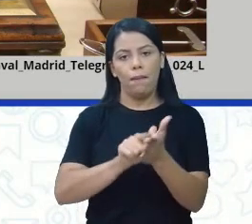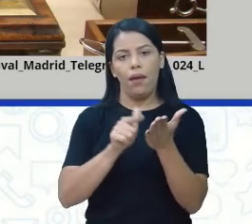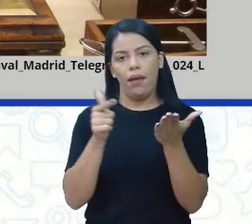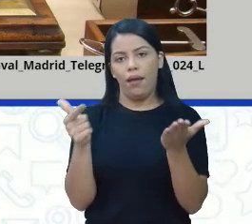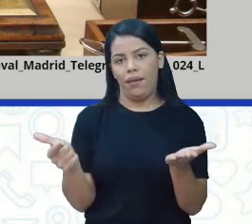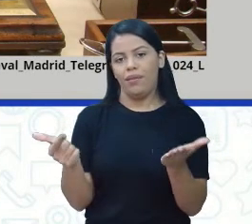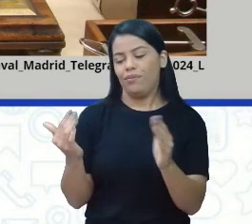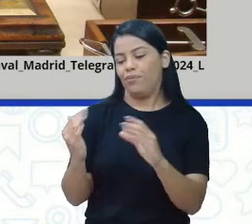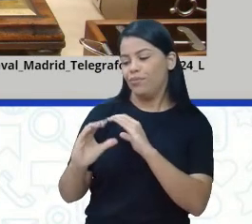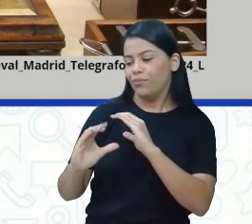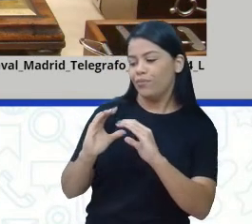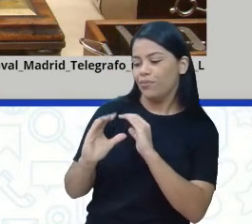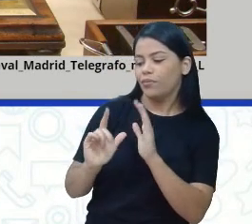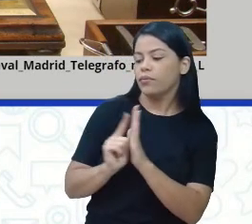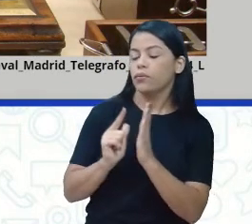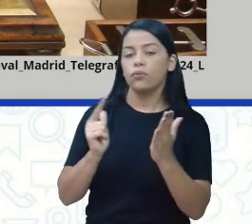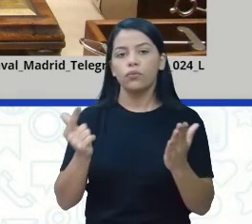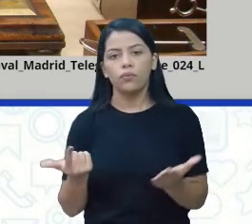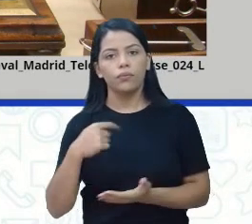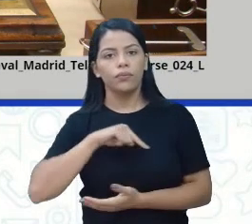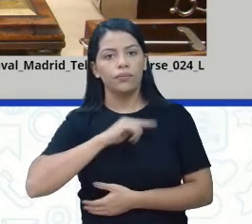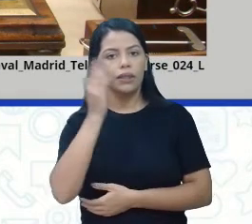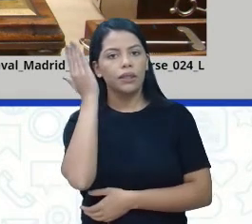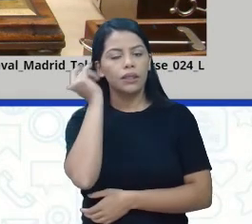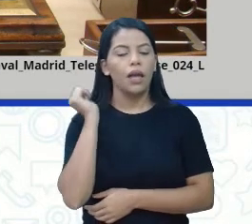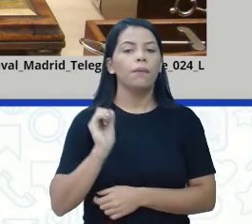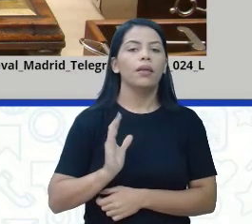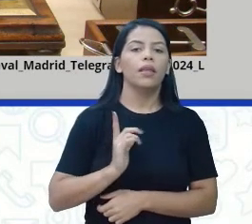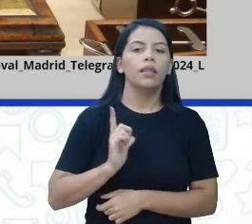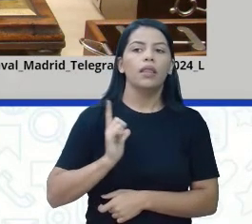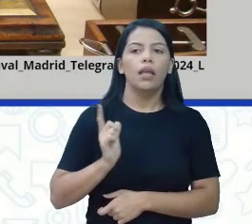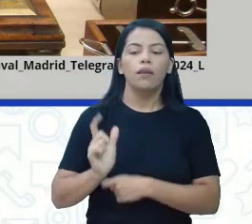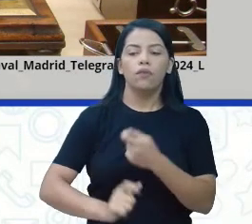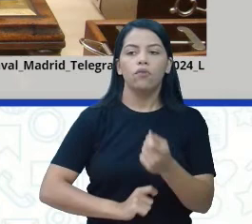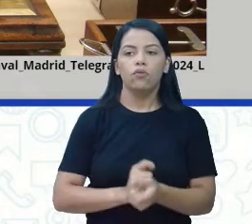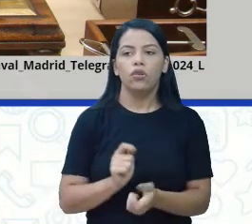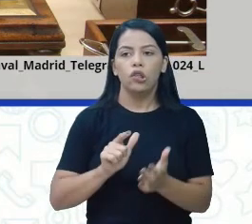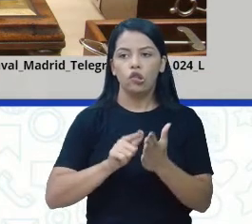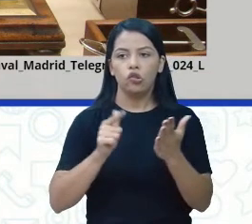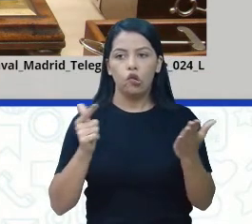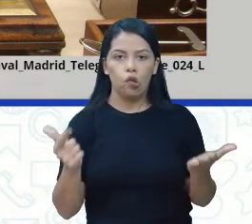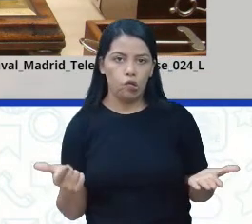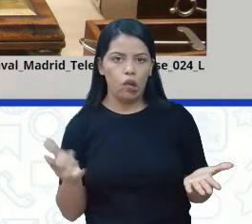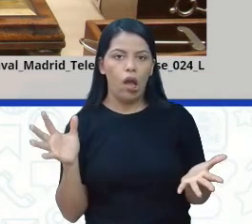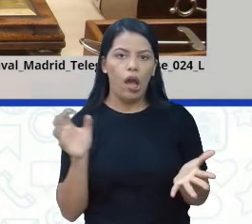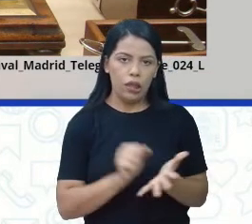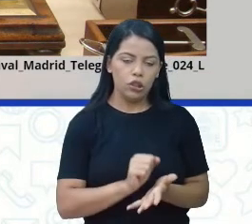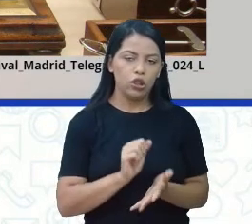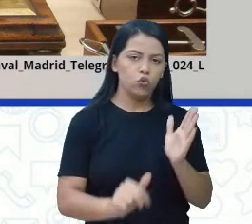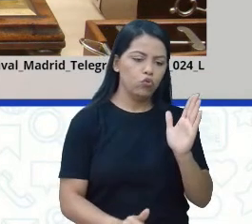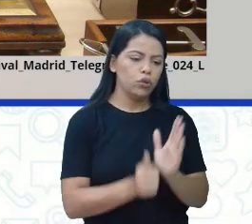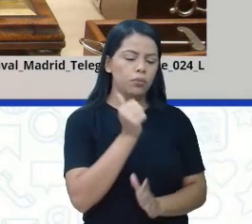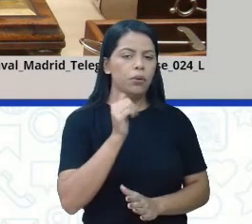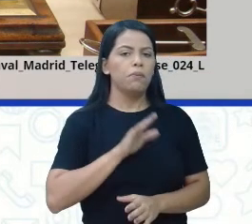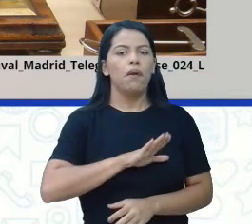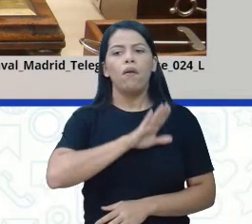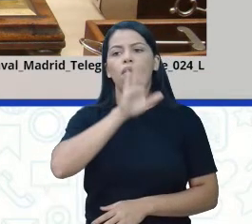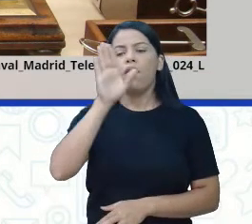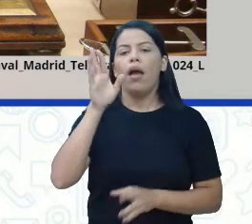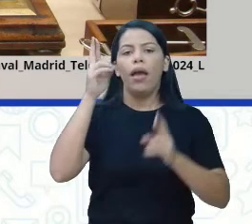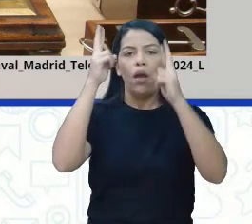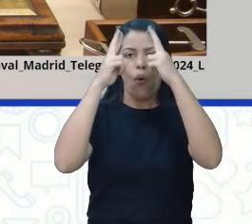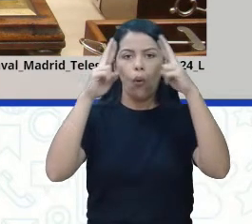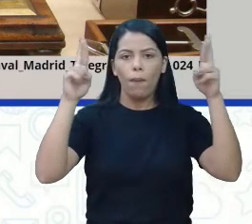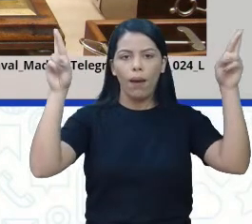né? A comunicação. A gente sabe, né, que tivemos ali o jornal. Olha só, os registros do primeiro jornal são lá no Império